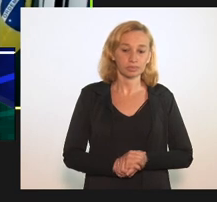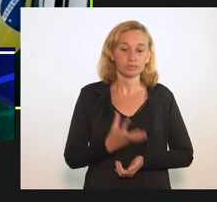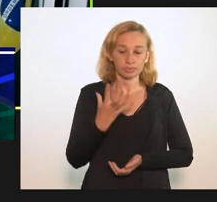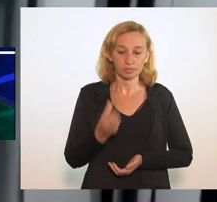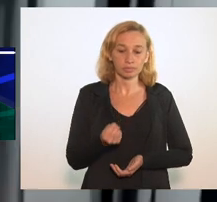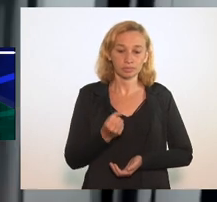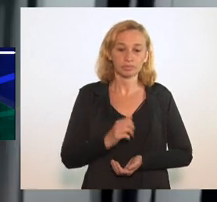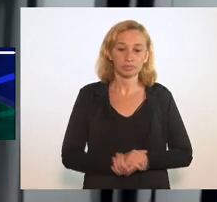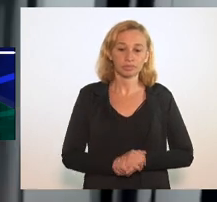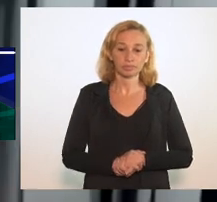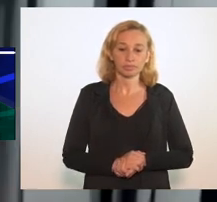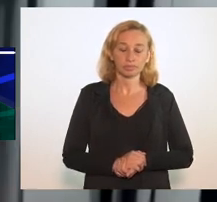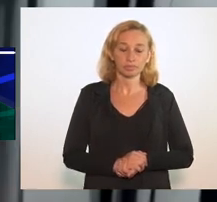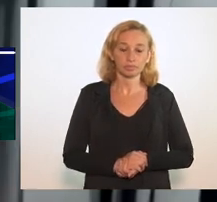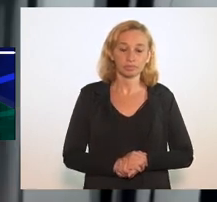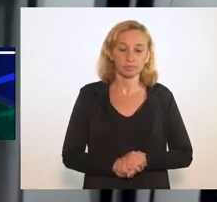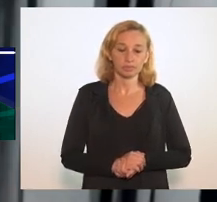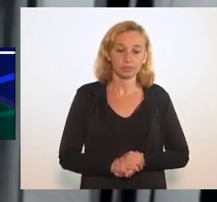Favorável nos termos.